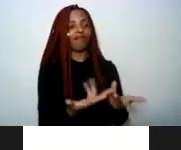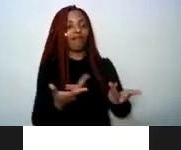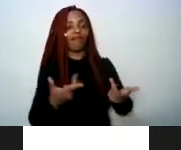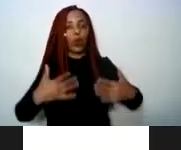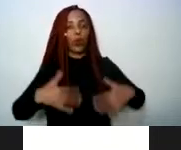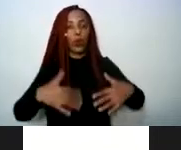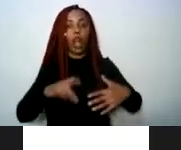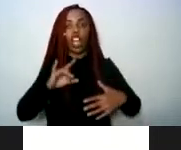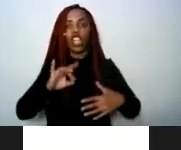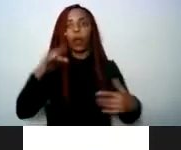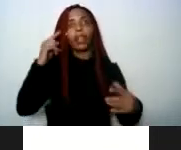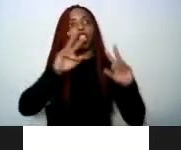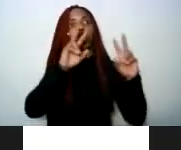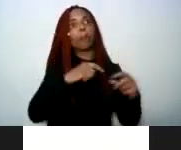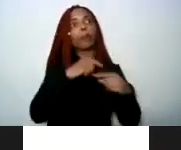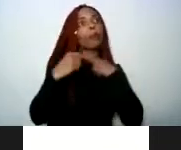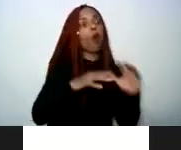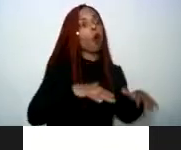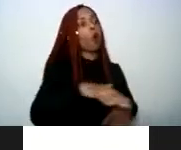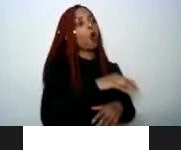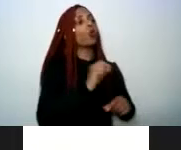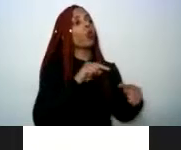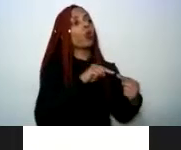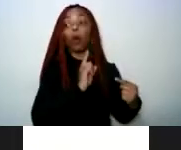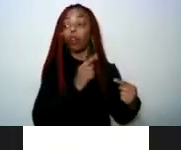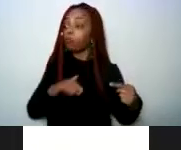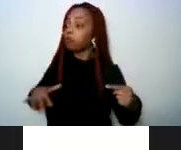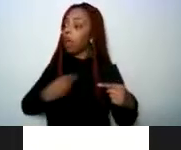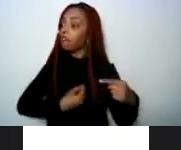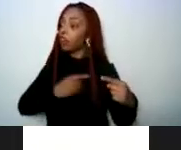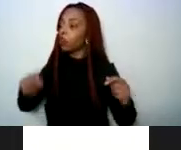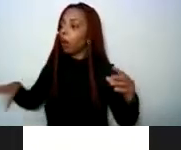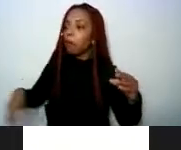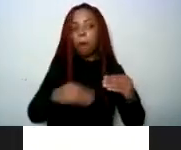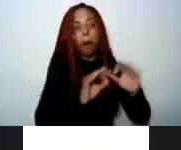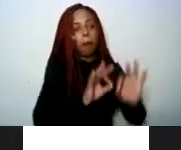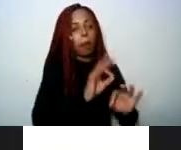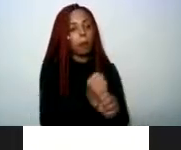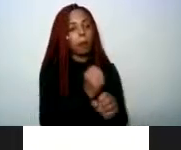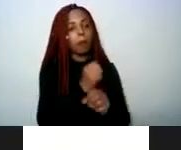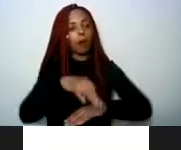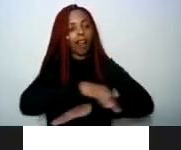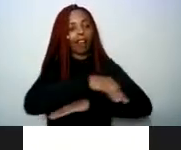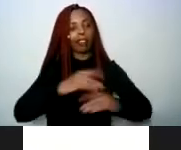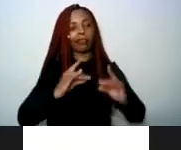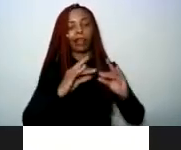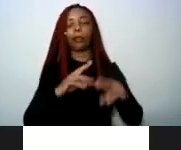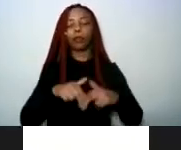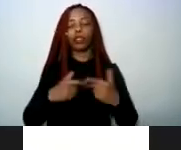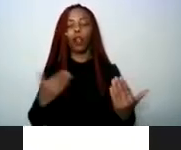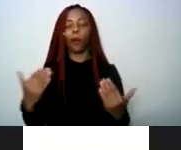cidade dos mortos e por isso a gente faz esses paralelos principalmente com a casa do ar que é a casa de vidro